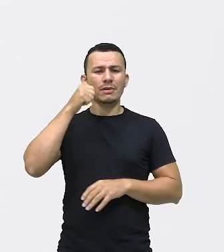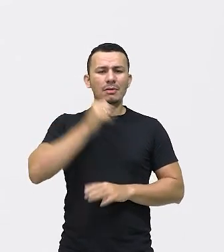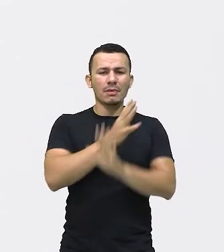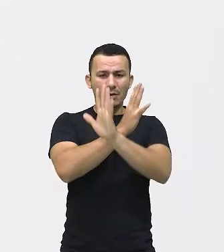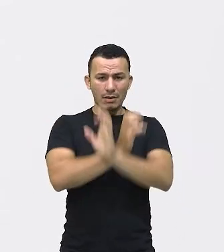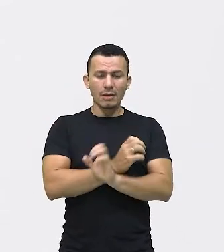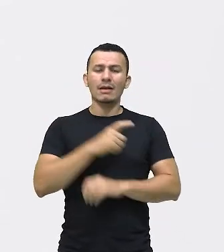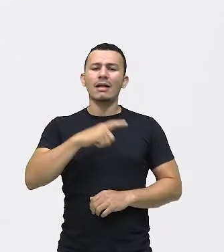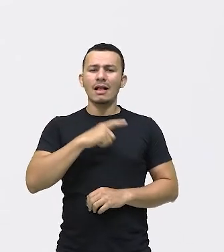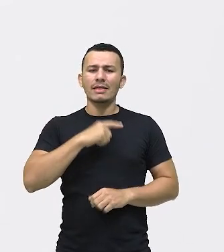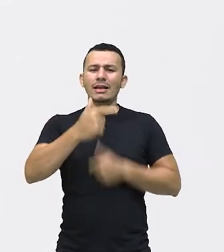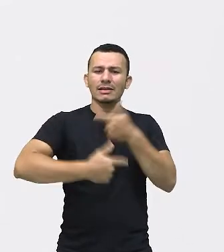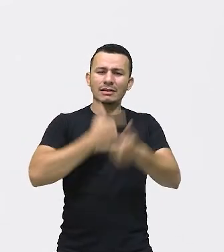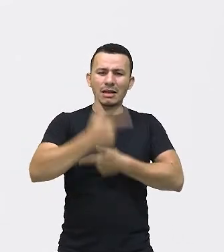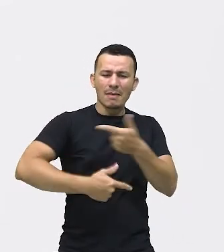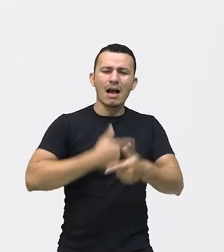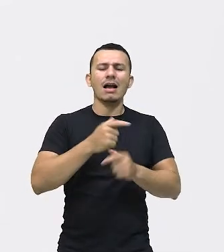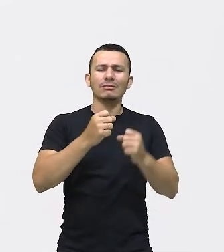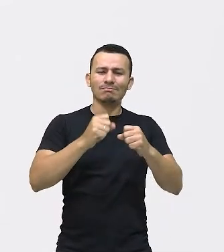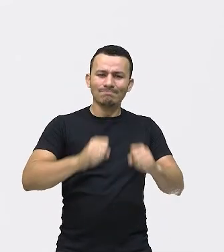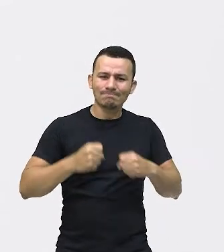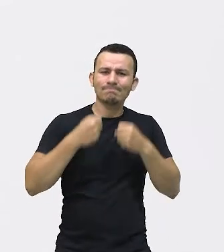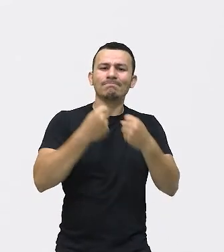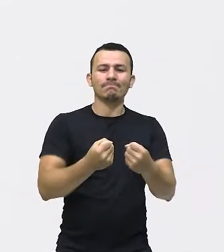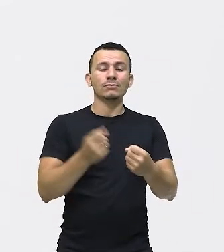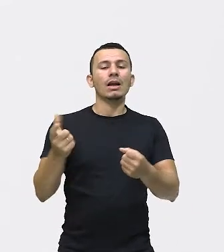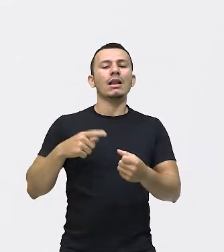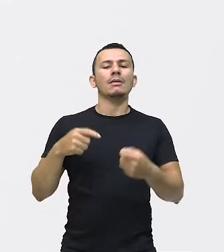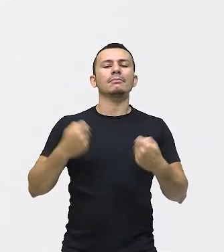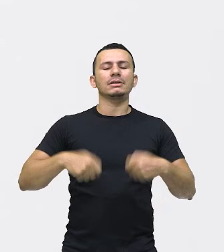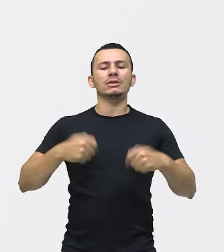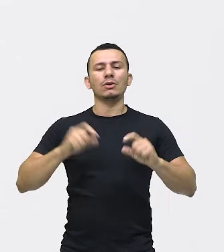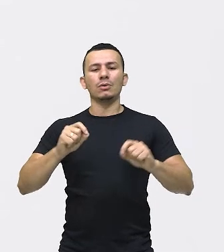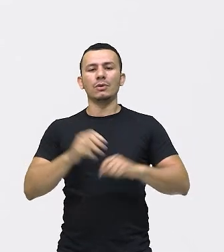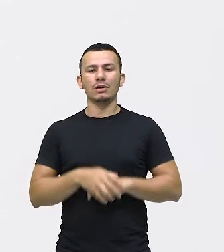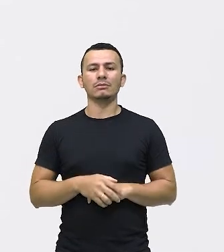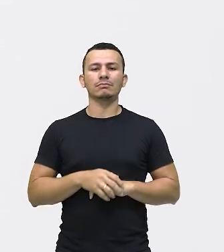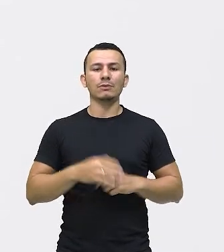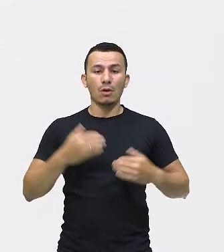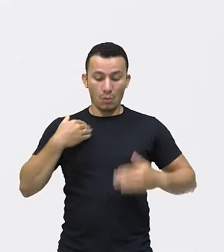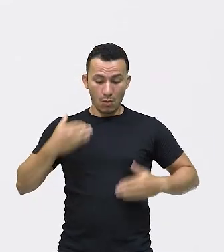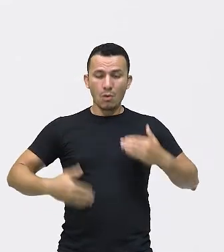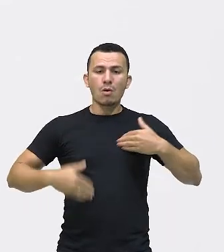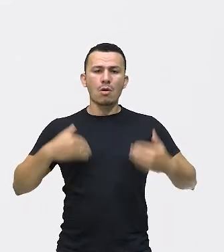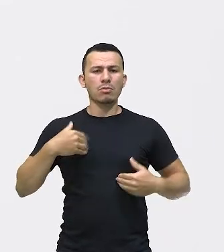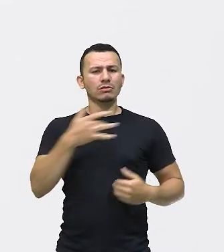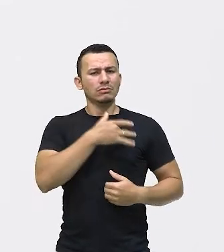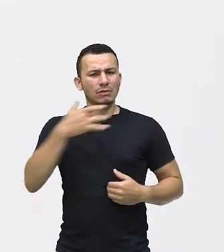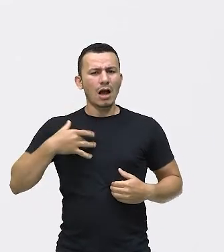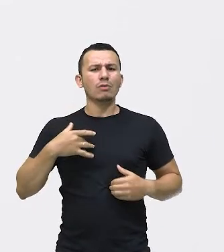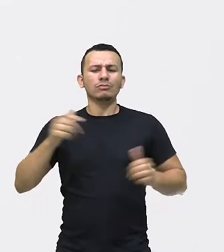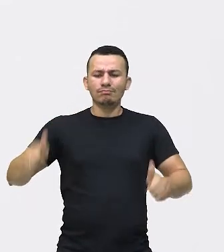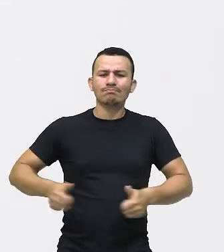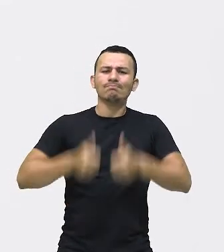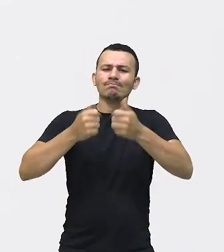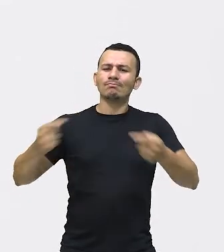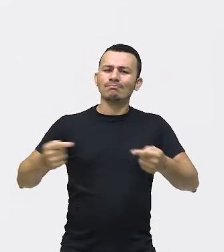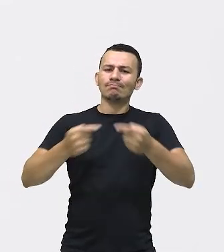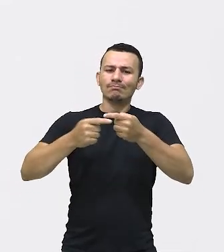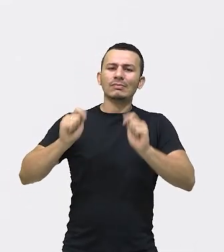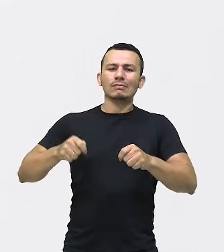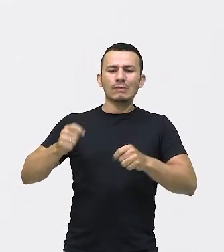a realização de atividades físicas para que elas possuíssem, então, corpos propícios à geração de crianças